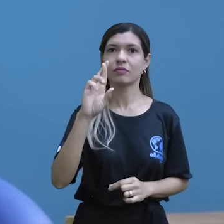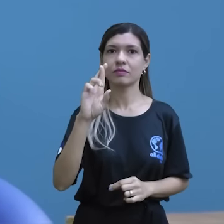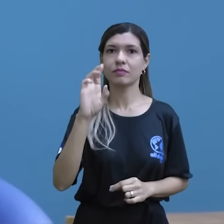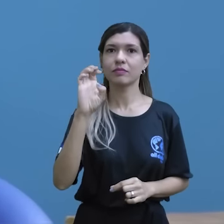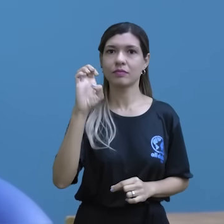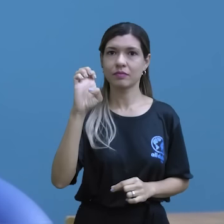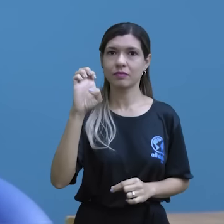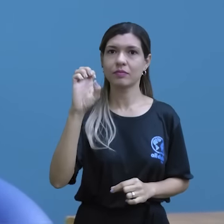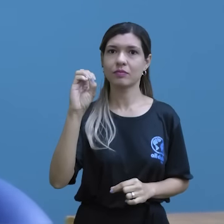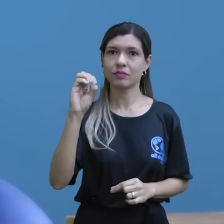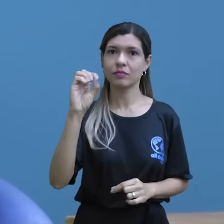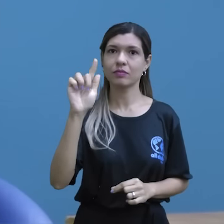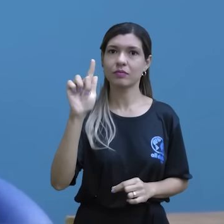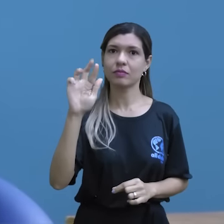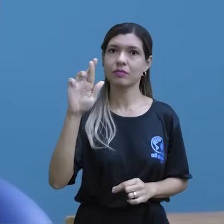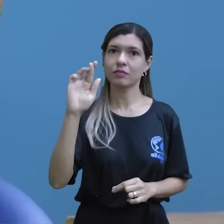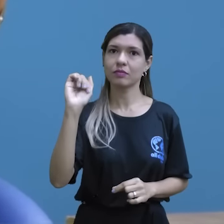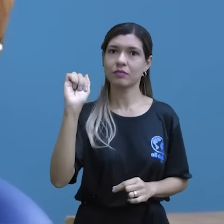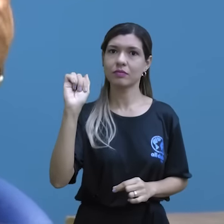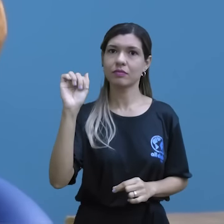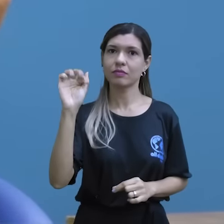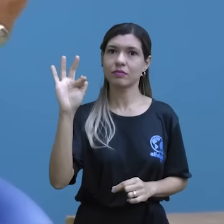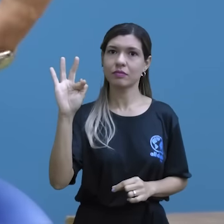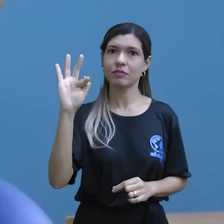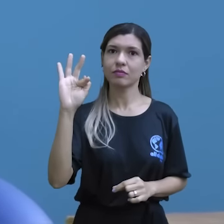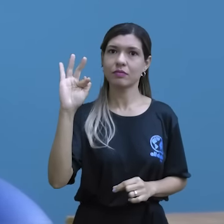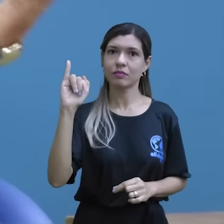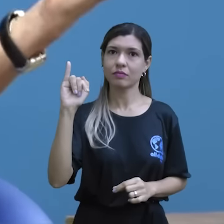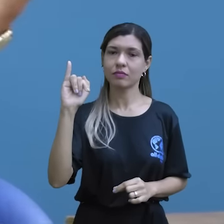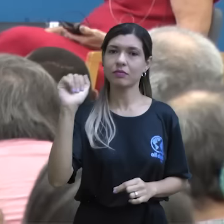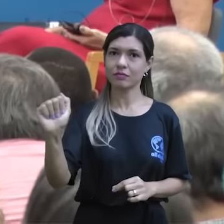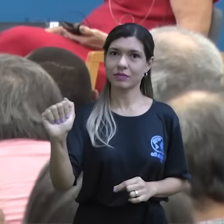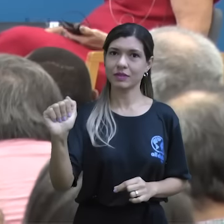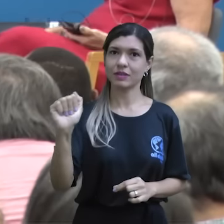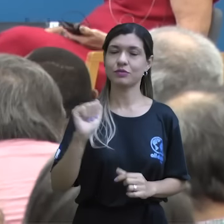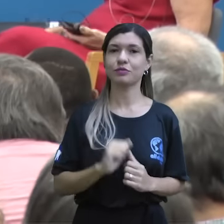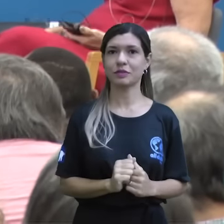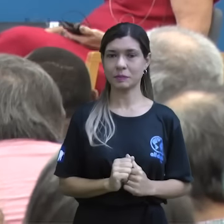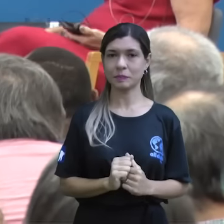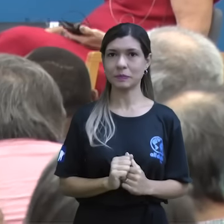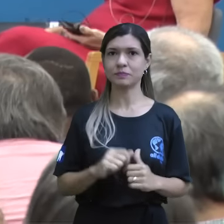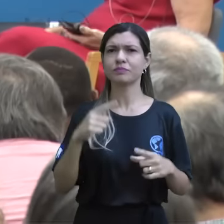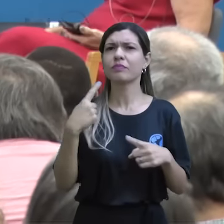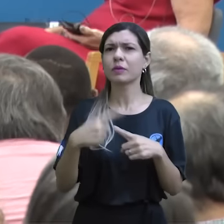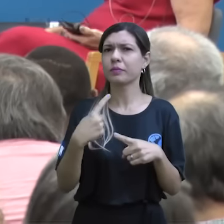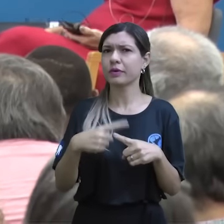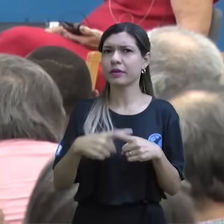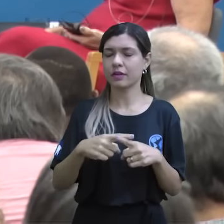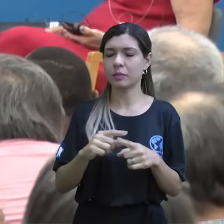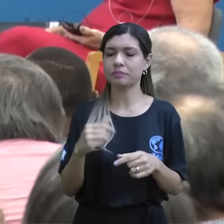escravos. E que ele, esse é um conto que ele vai... Não, vocês vão ver, isso é uma conversa minha com a Beatriz.